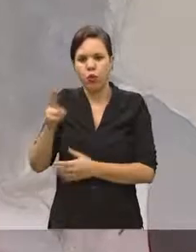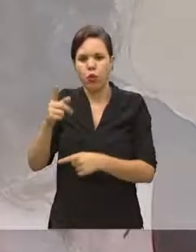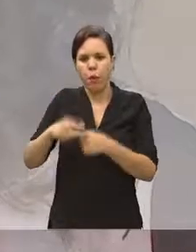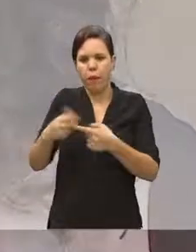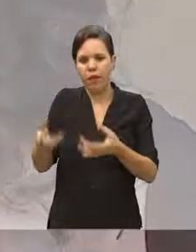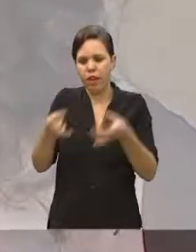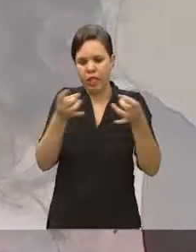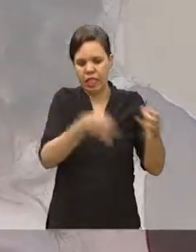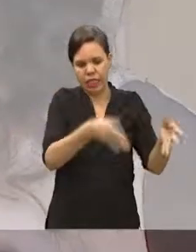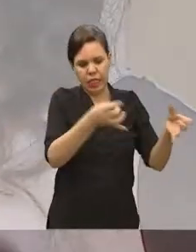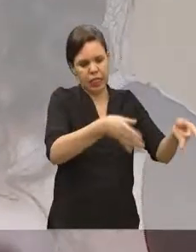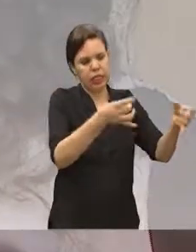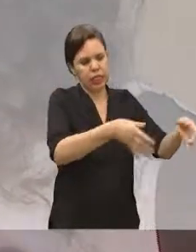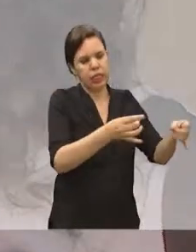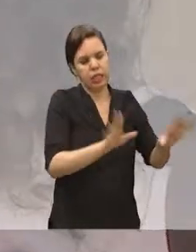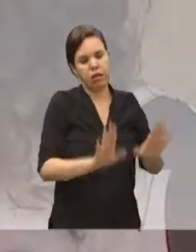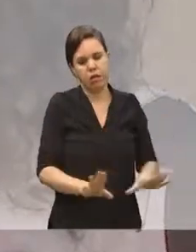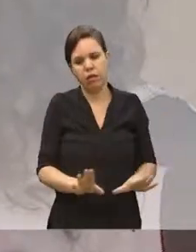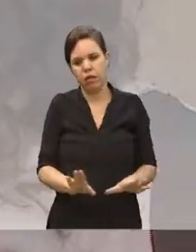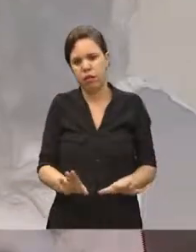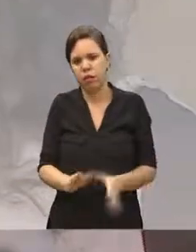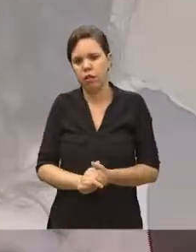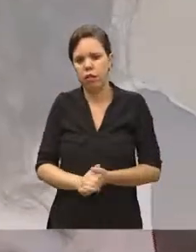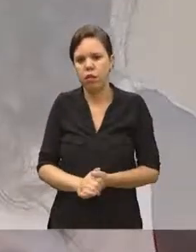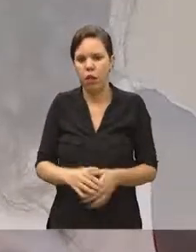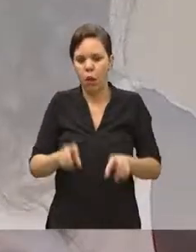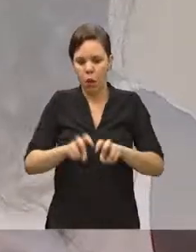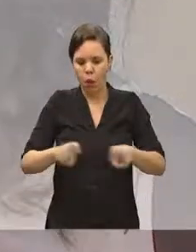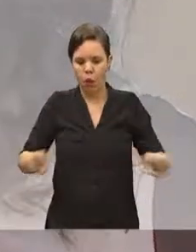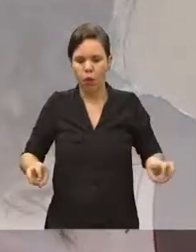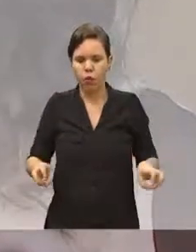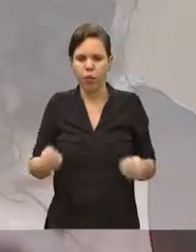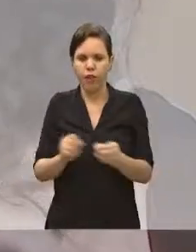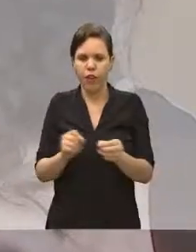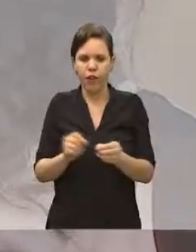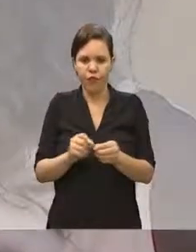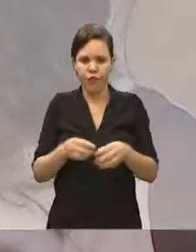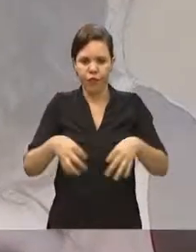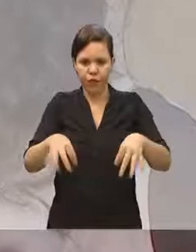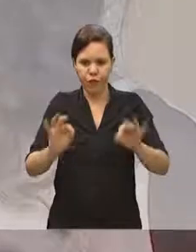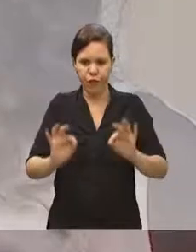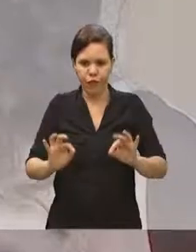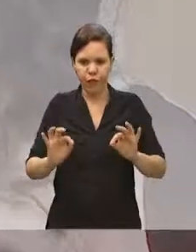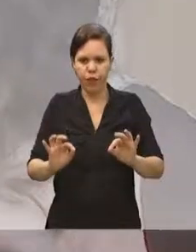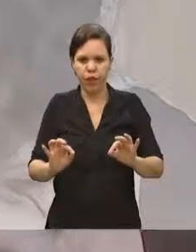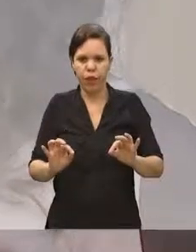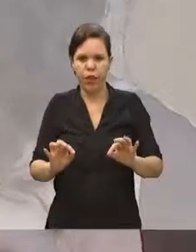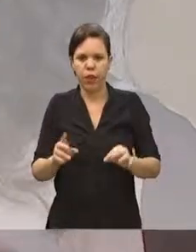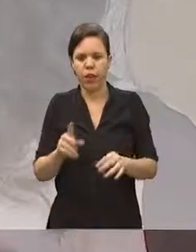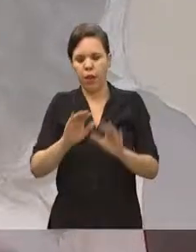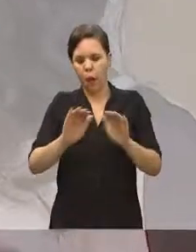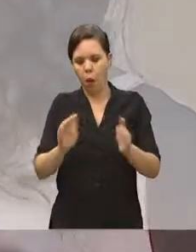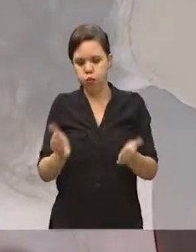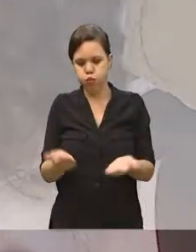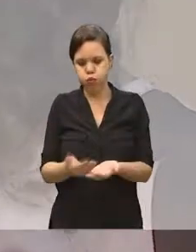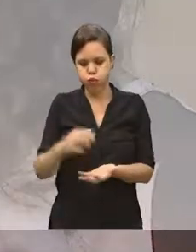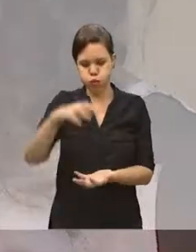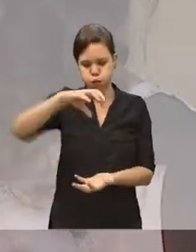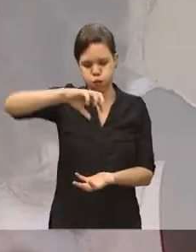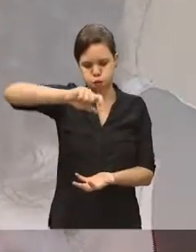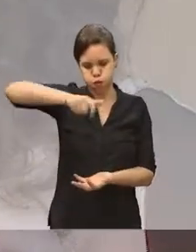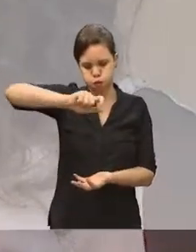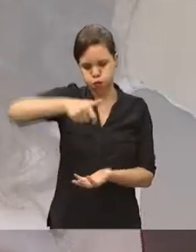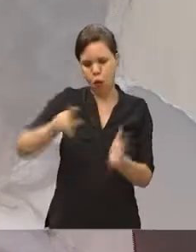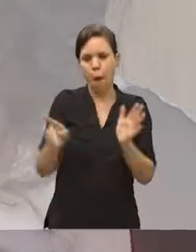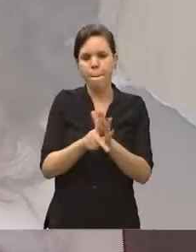descarte na composição. Então, os bancos foram feitos com tecido de fio de PET e reciclado do próprio